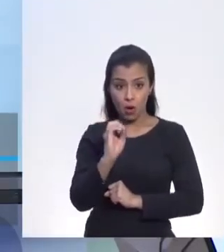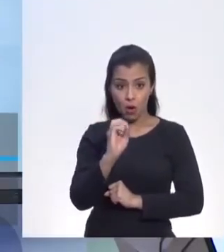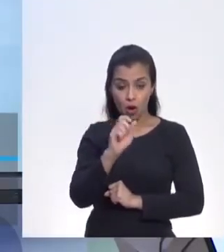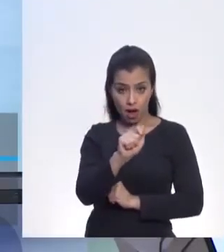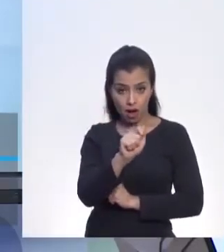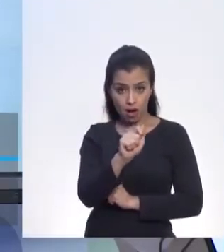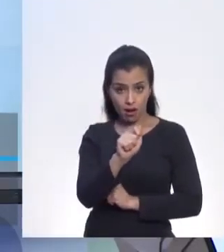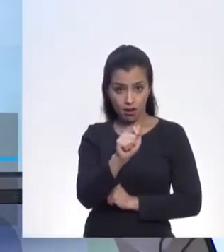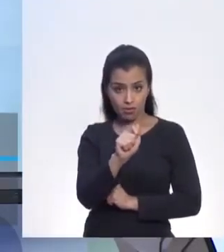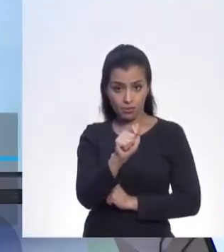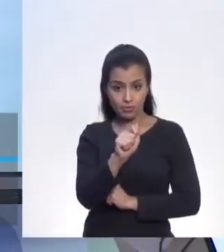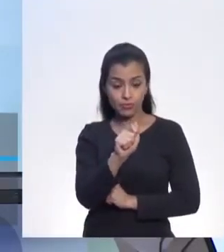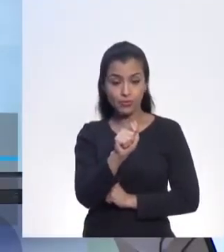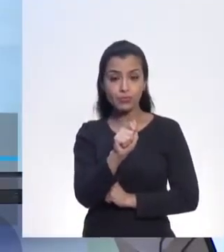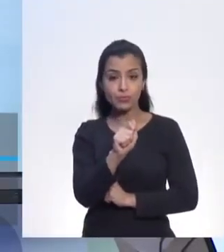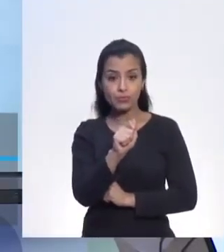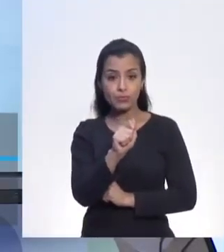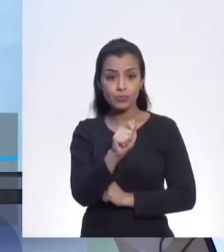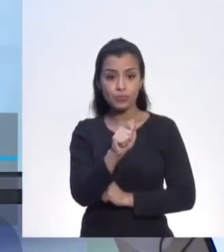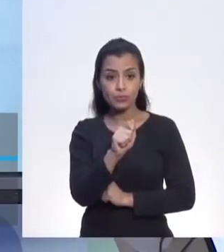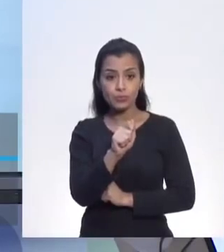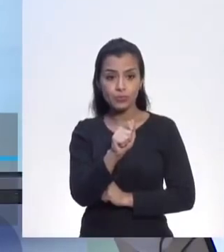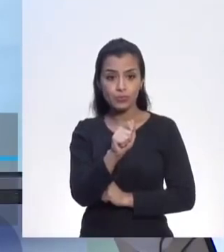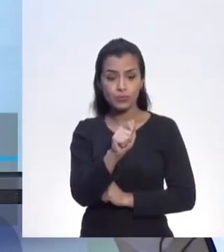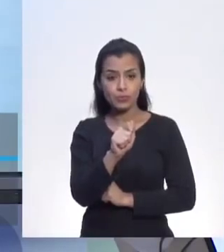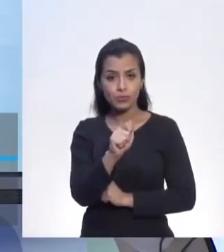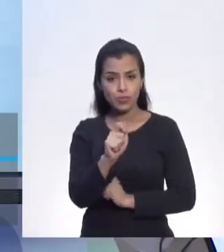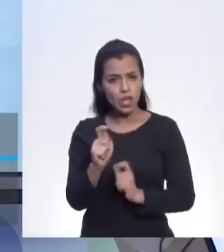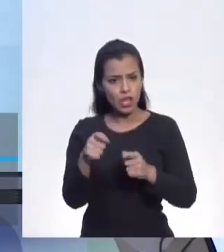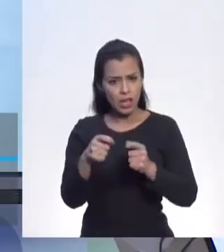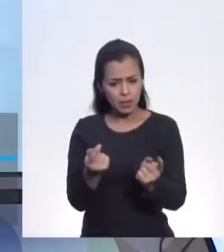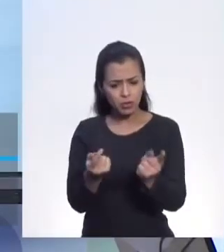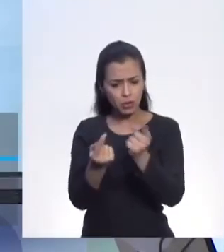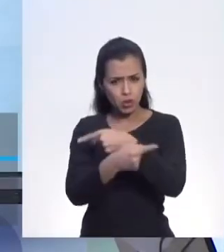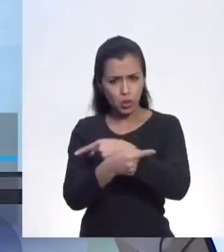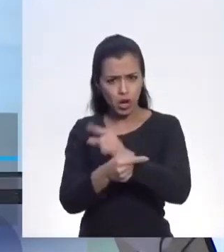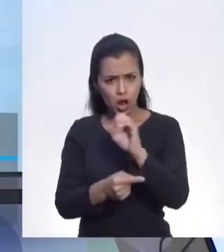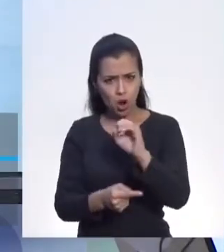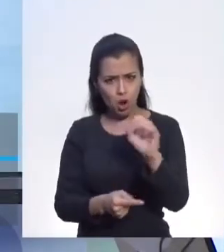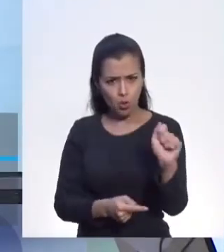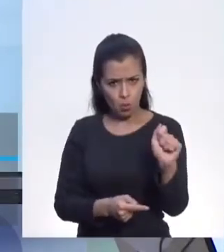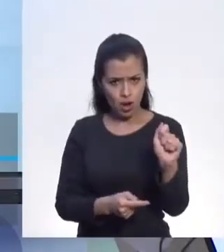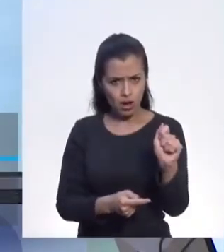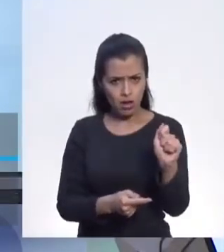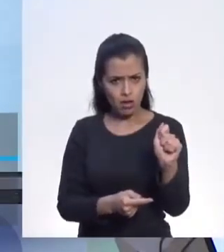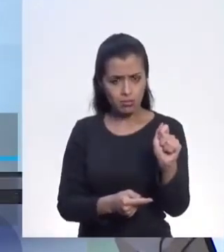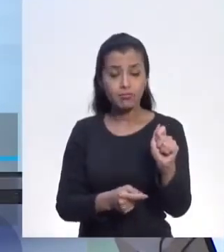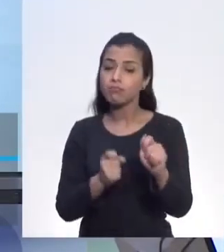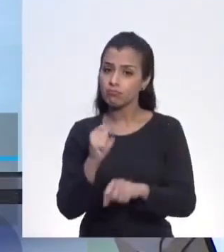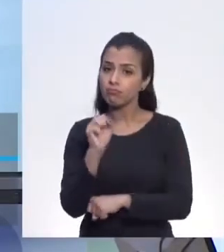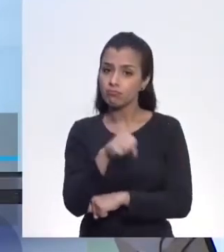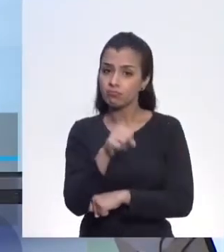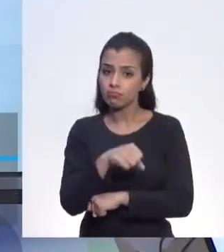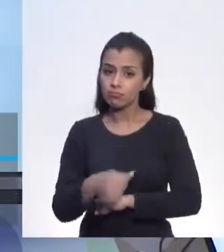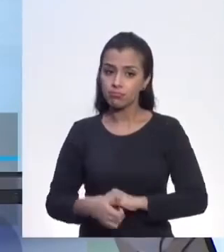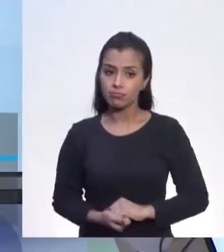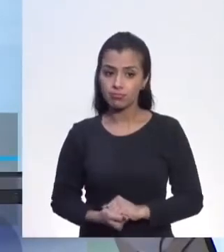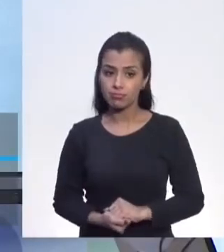B-T-O-A. E posso trocar o O com o A aqui, mantendo o B e o T? Sim. Então, vai